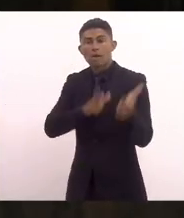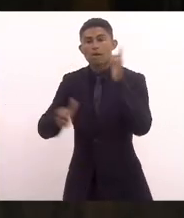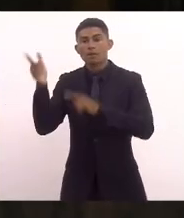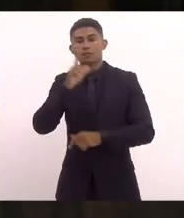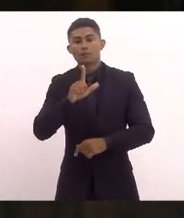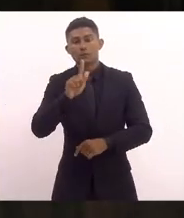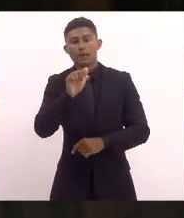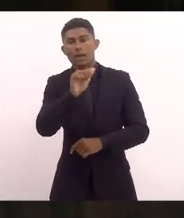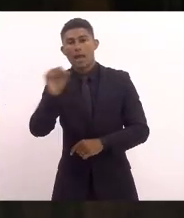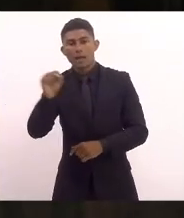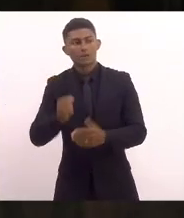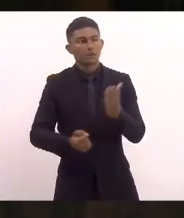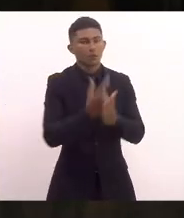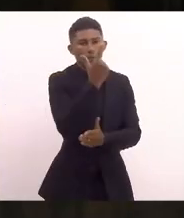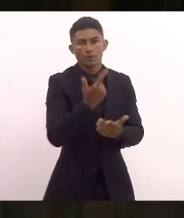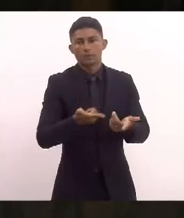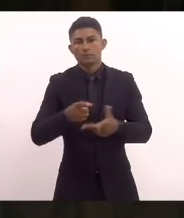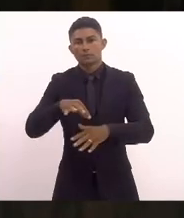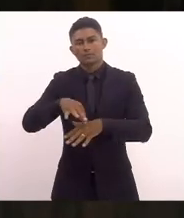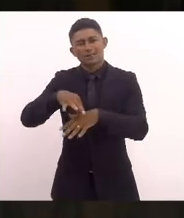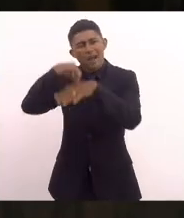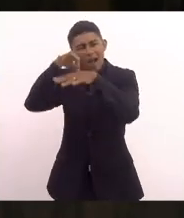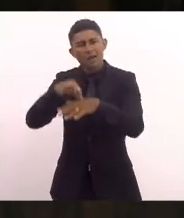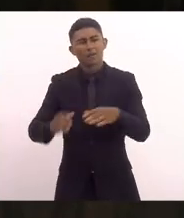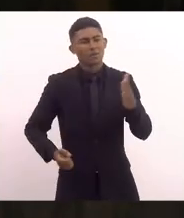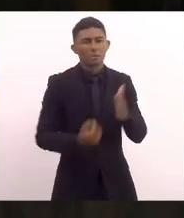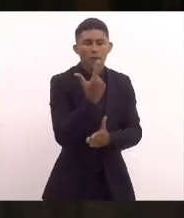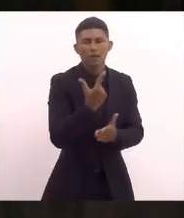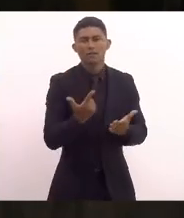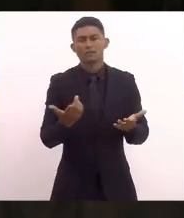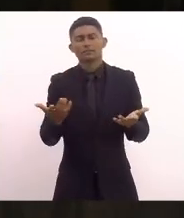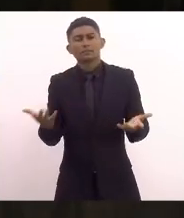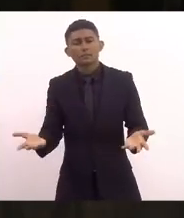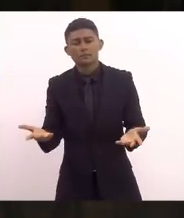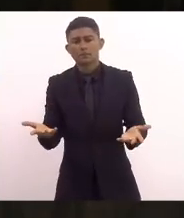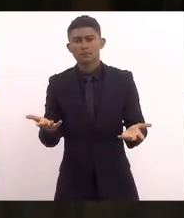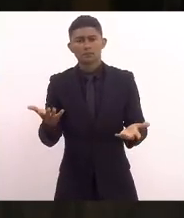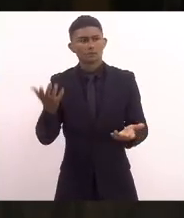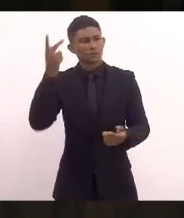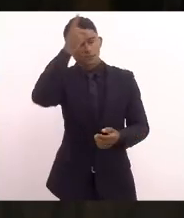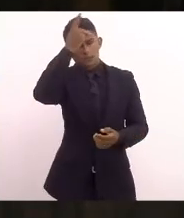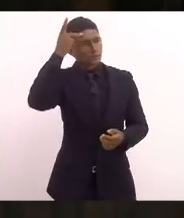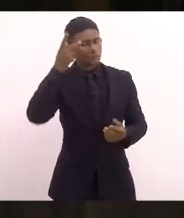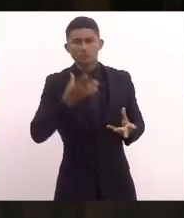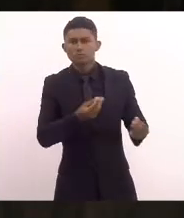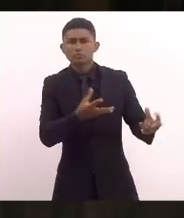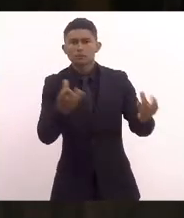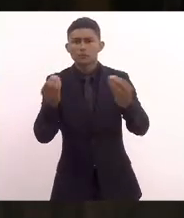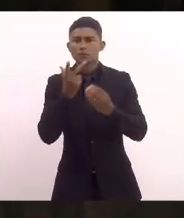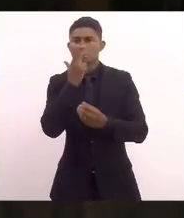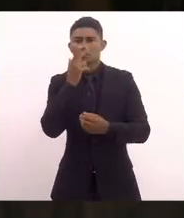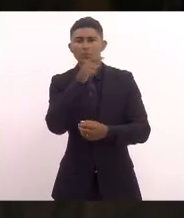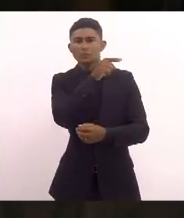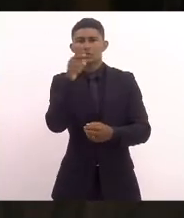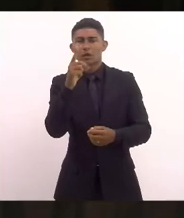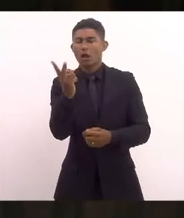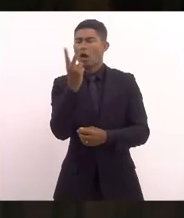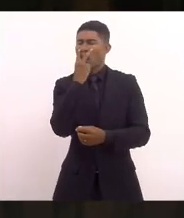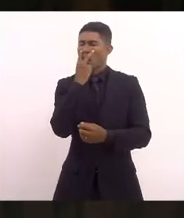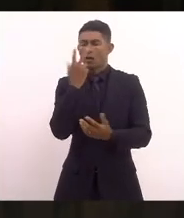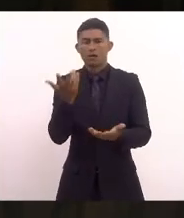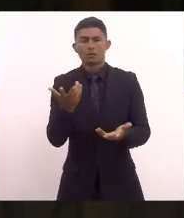Não é possível, né, que a gente tenha tanta gente cega, pregando ódio, pregando